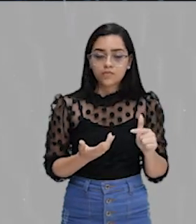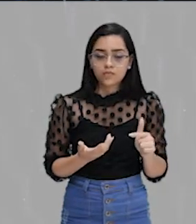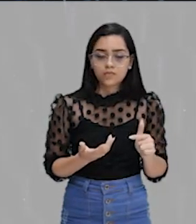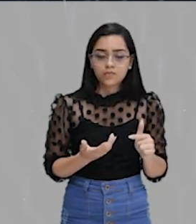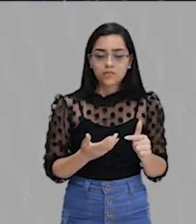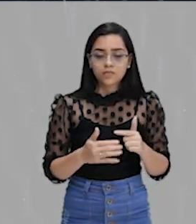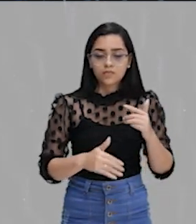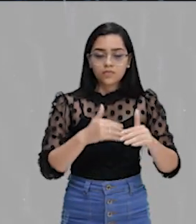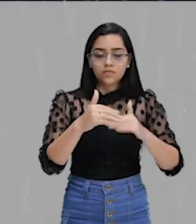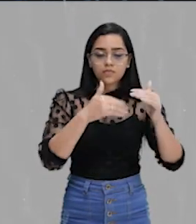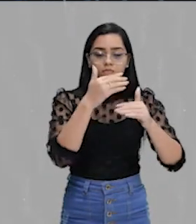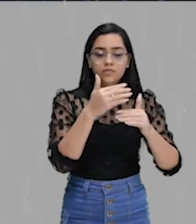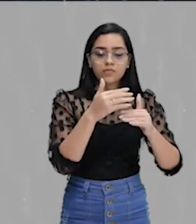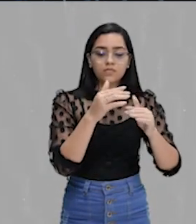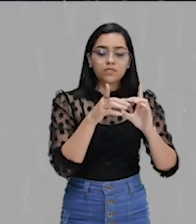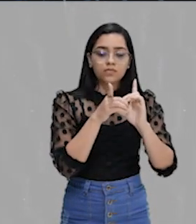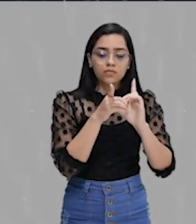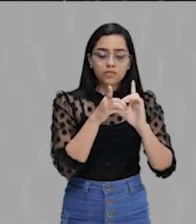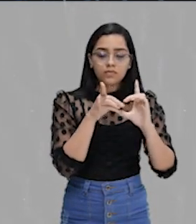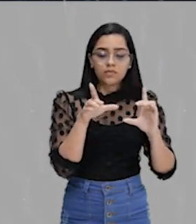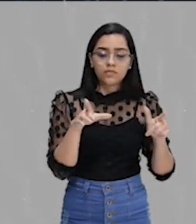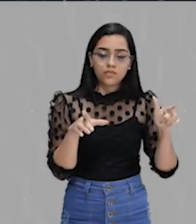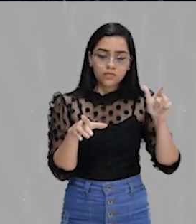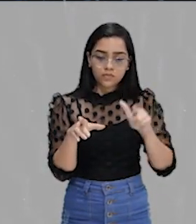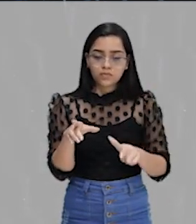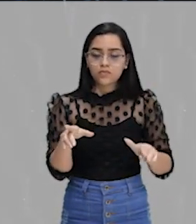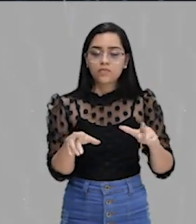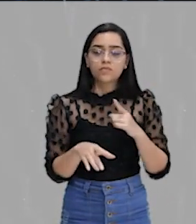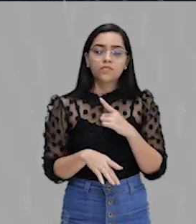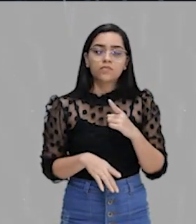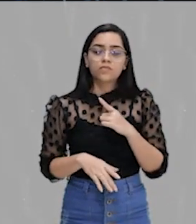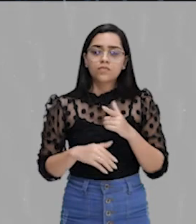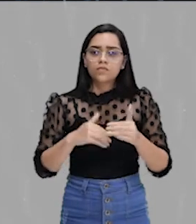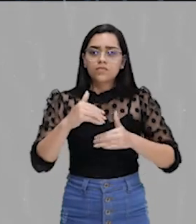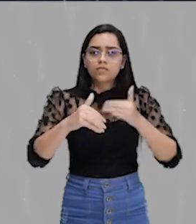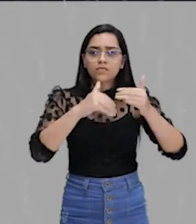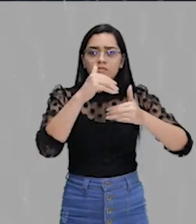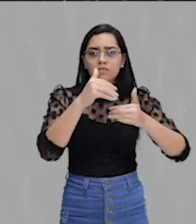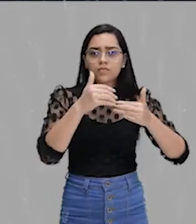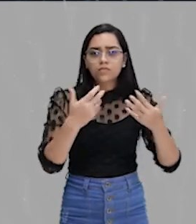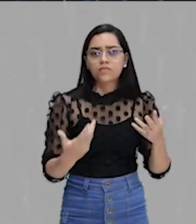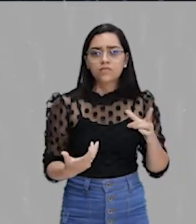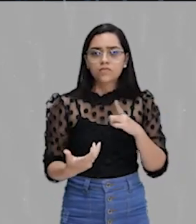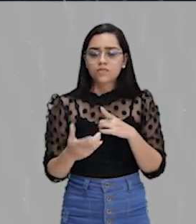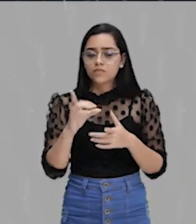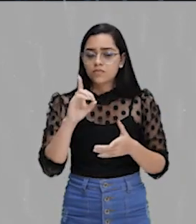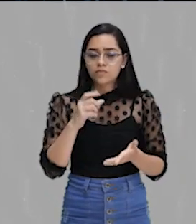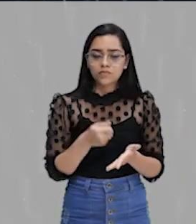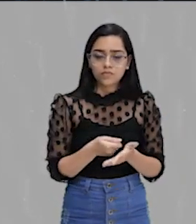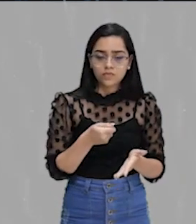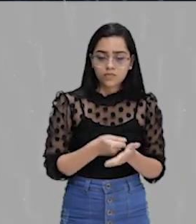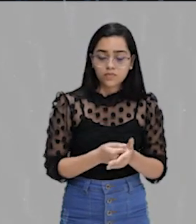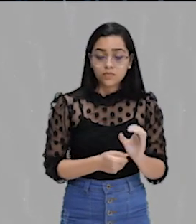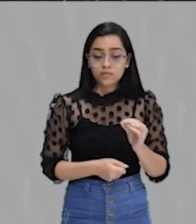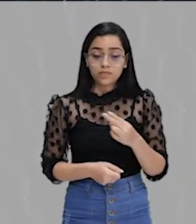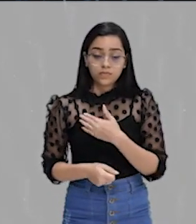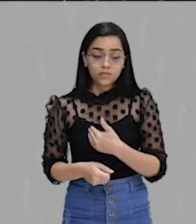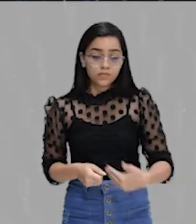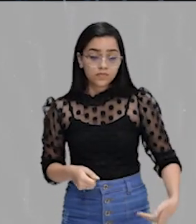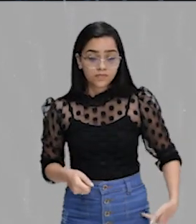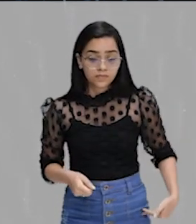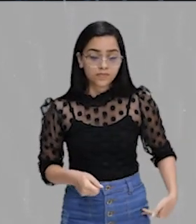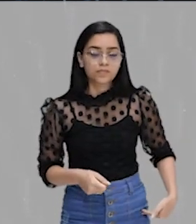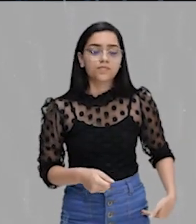ou processo de redemocratização do processo ditatorial ou do estado de